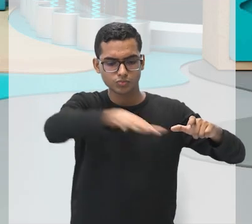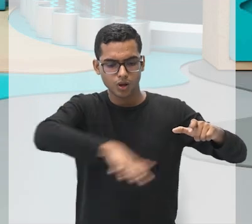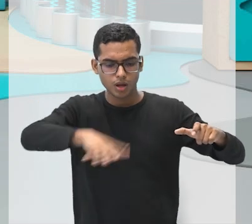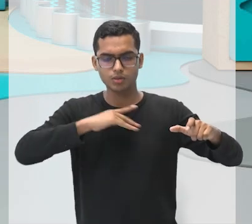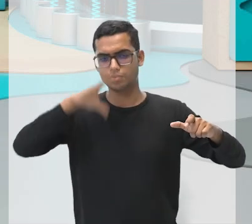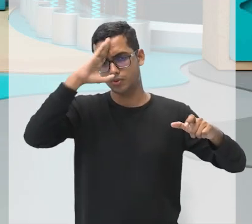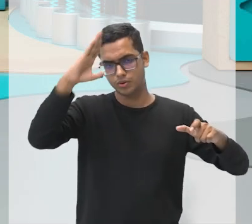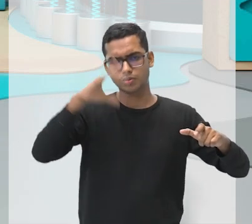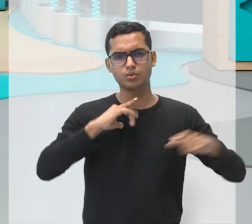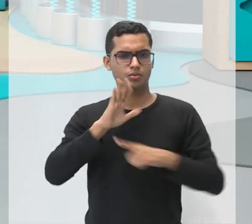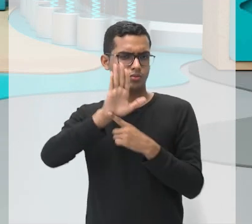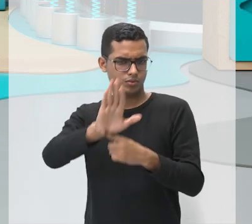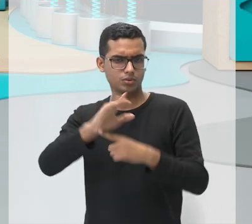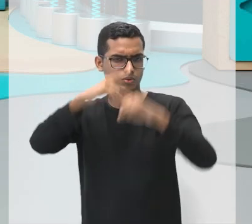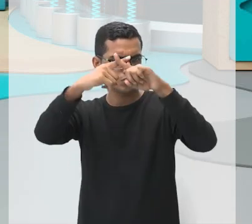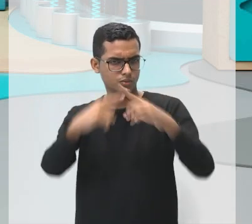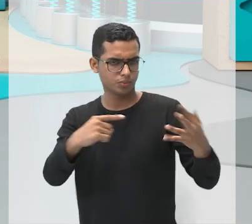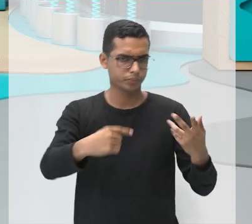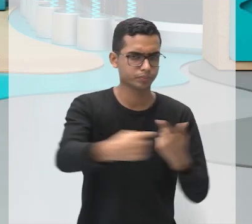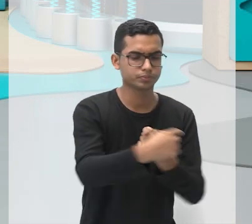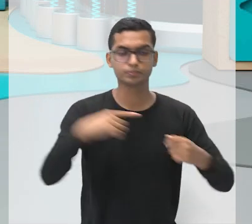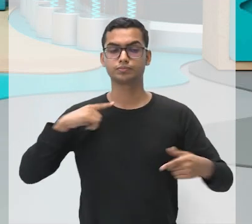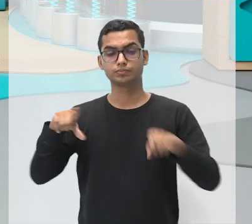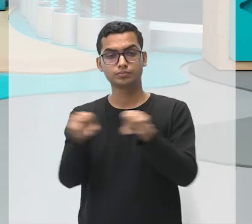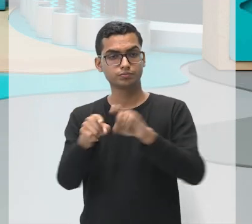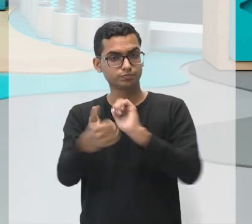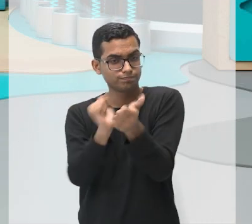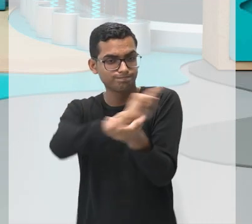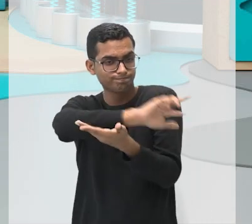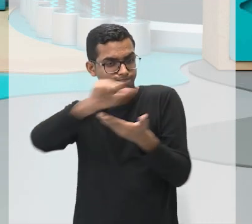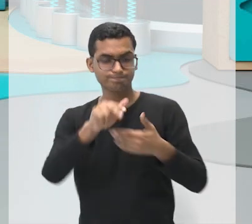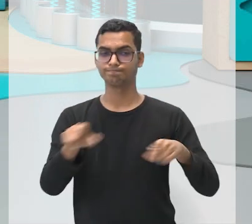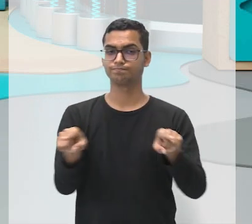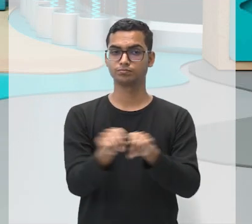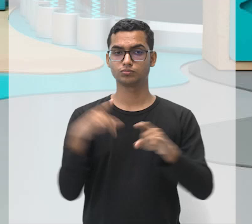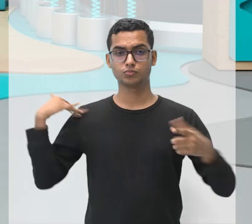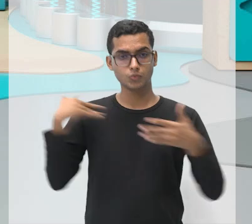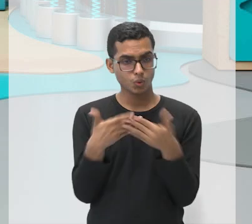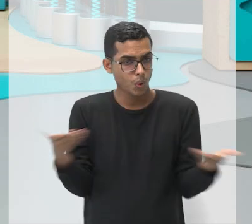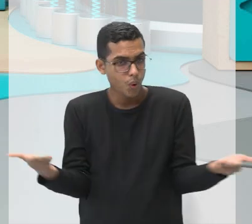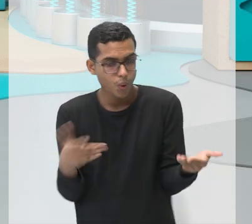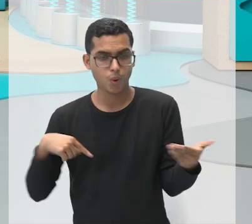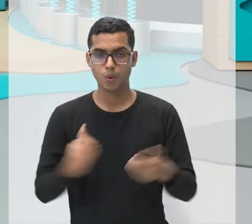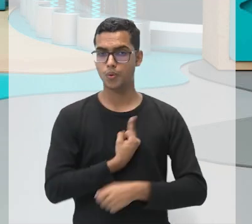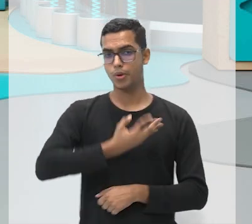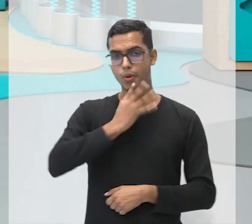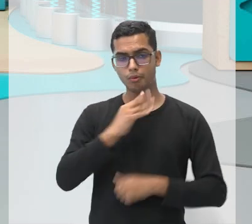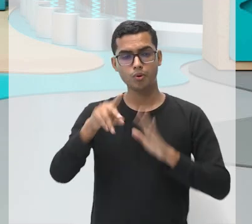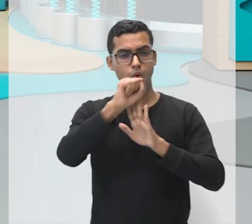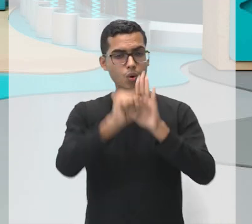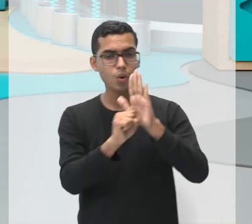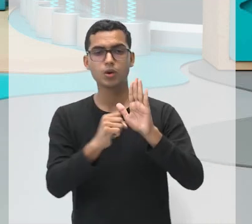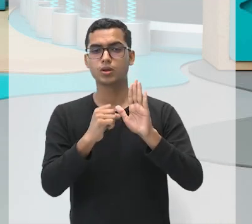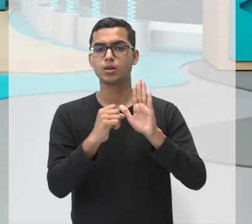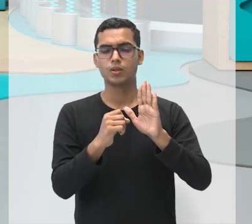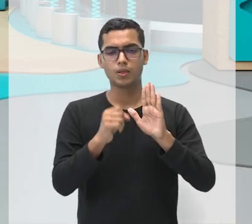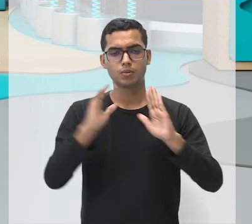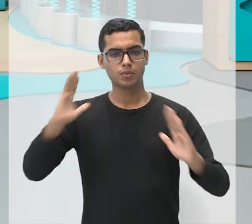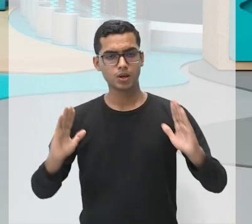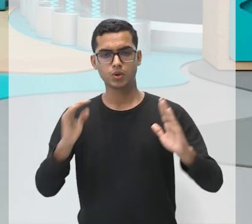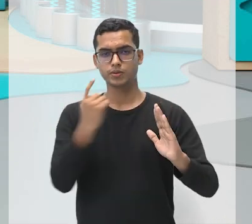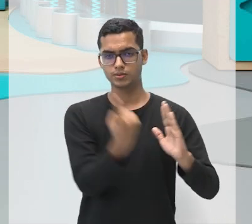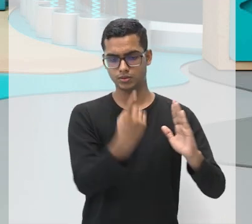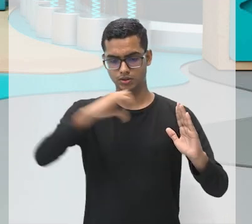essas que citei para vocês. O formato moderno, que é o que a gente conhece hoje, ele surgiu ali no século XIX